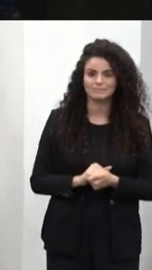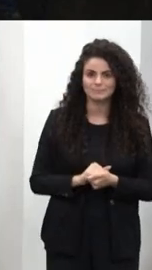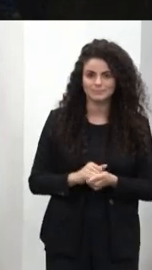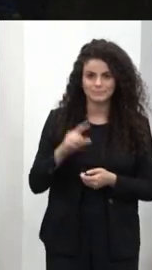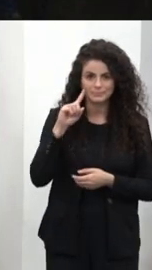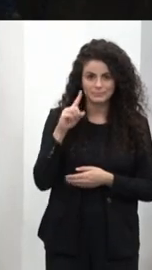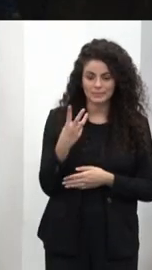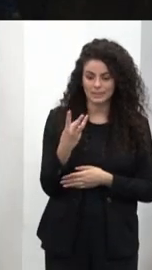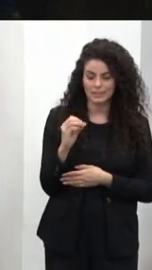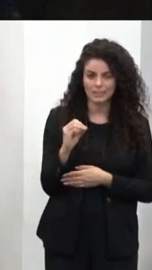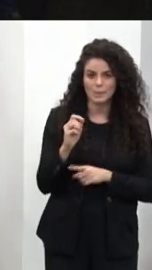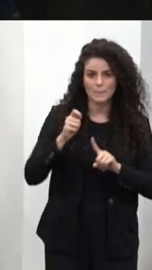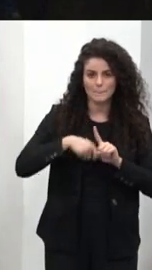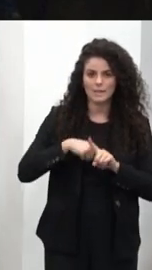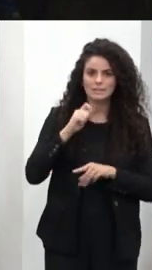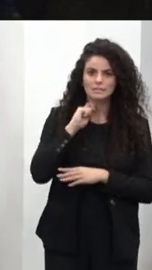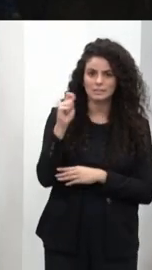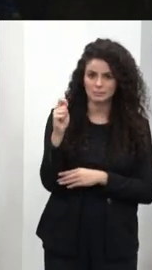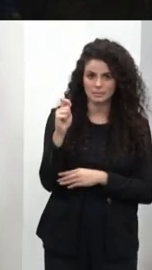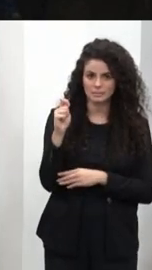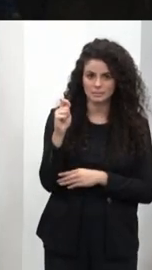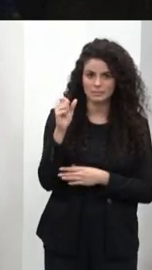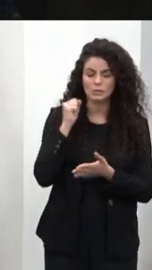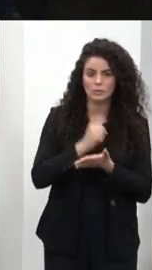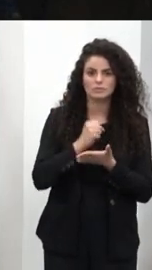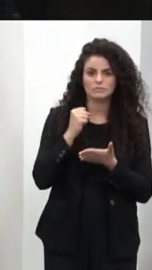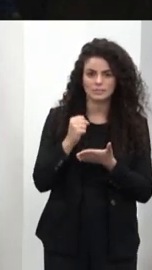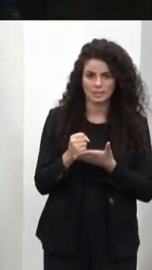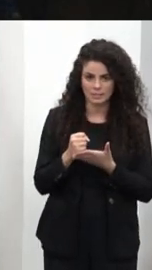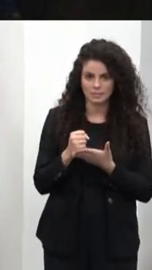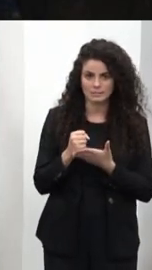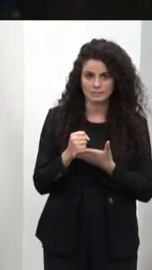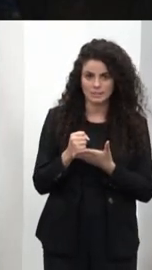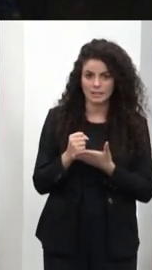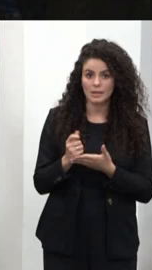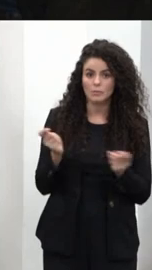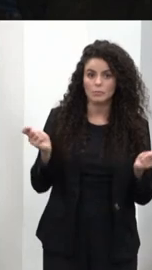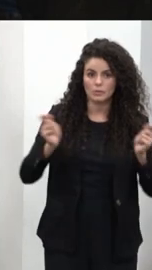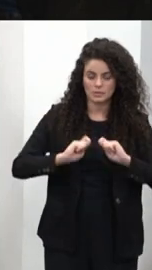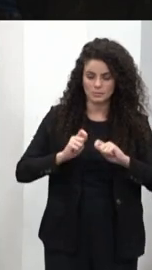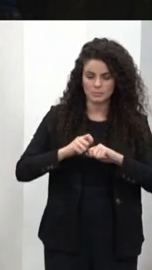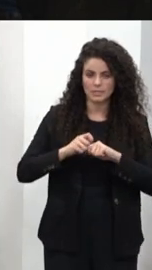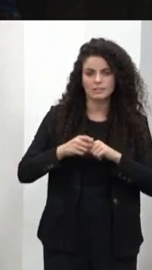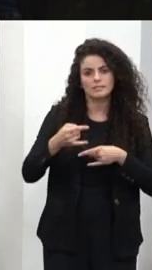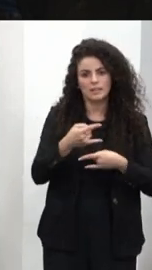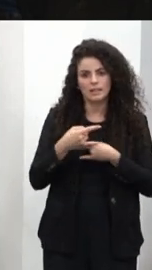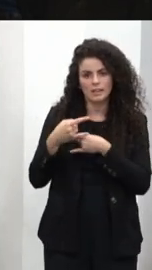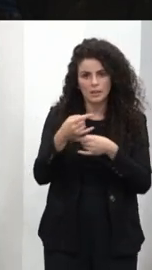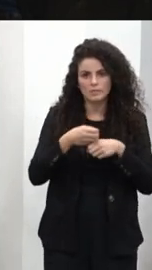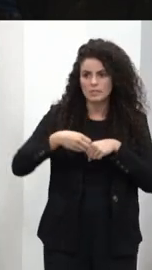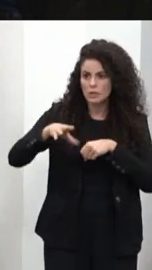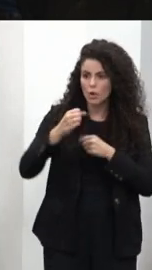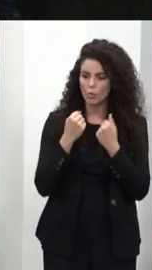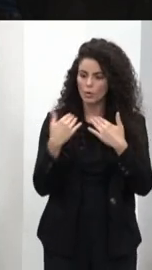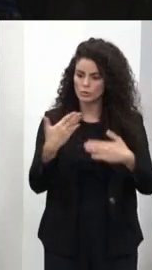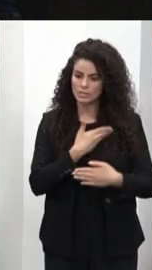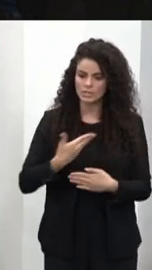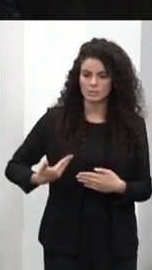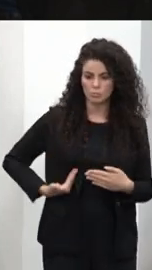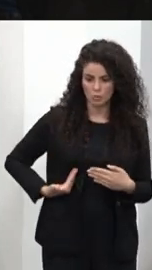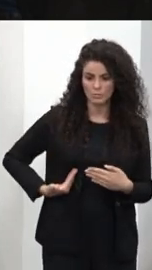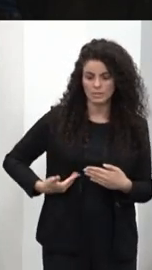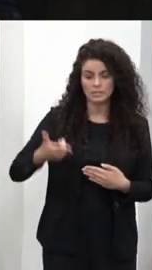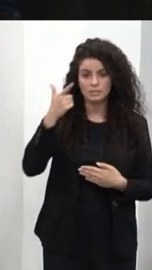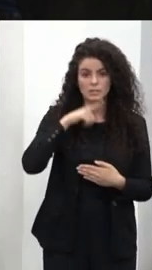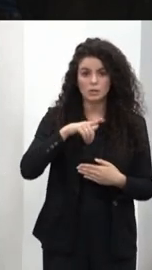Abril contratar e viabilizar transmissões online e audiências públicas 30 de Abril uma questão que pode